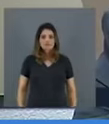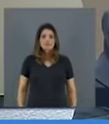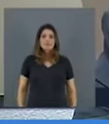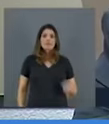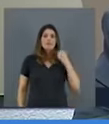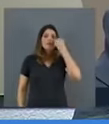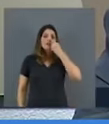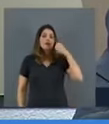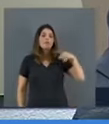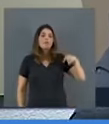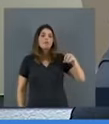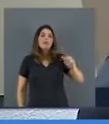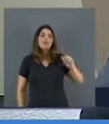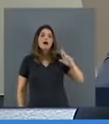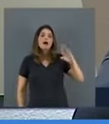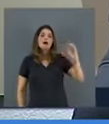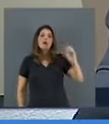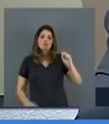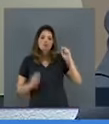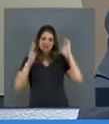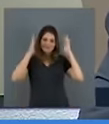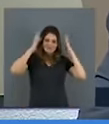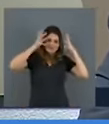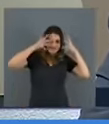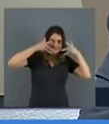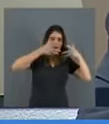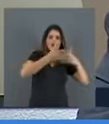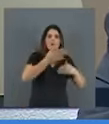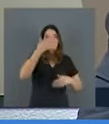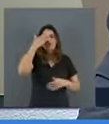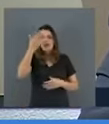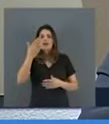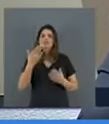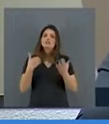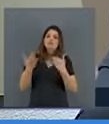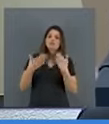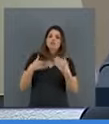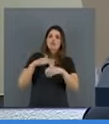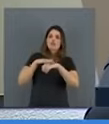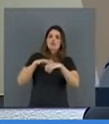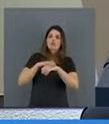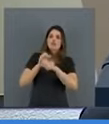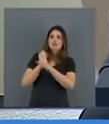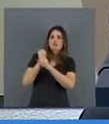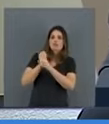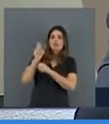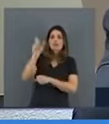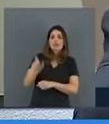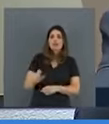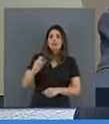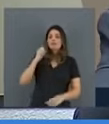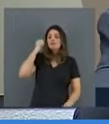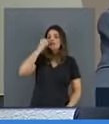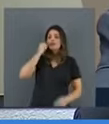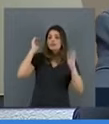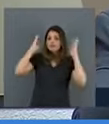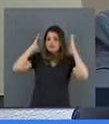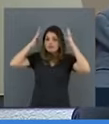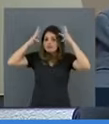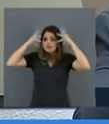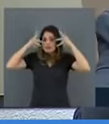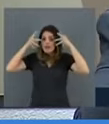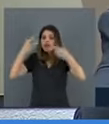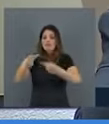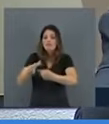senador Marcos Pontes, muito obrigado, nós conversamos muito ao longo dos anos. O senador Marcos Pontes, inclusive, foi o primeiro